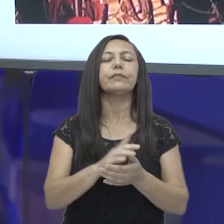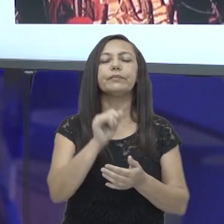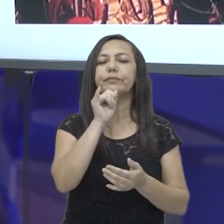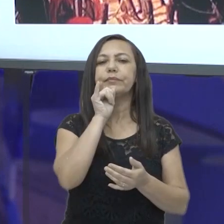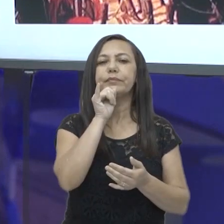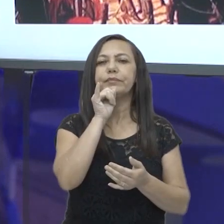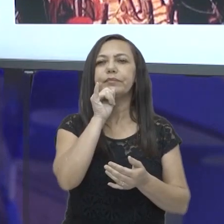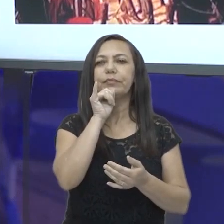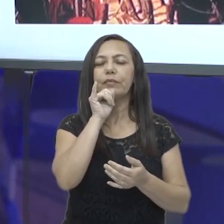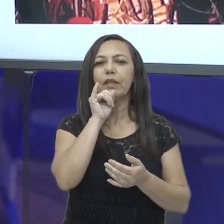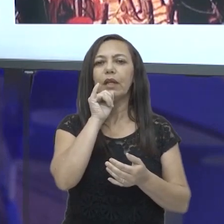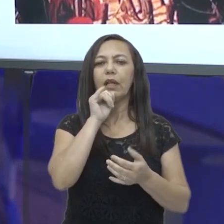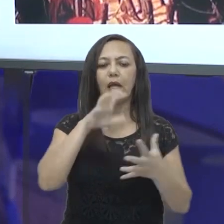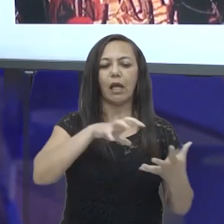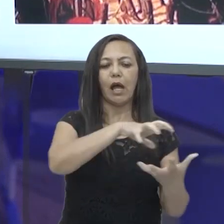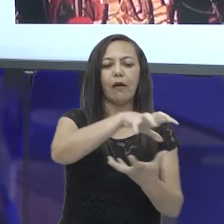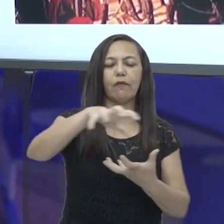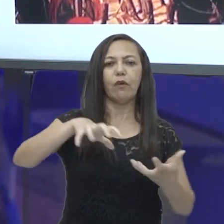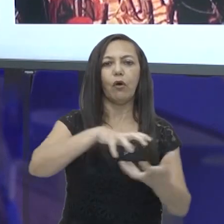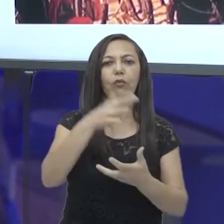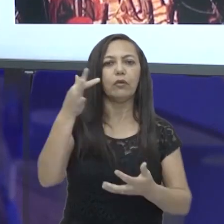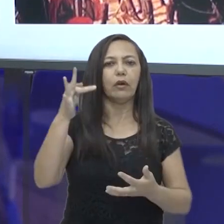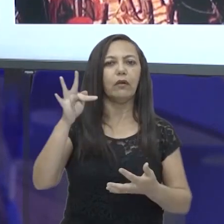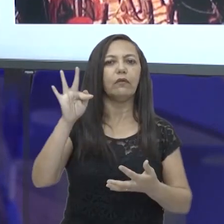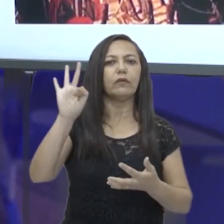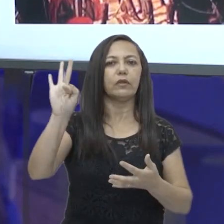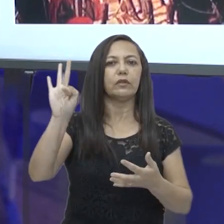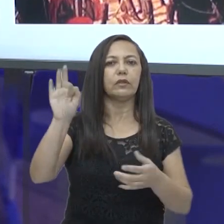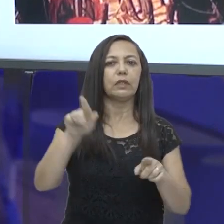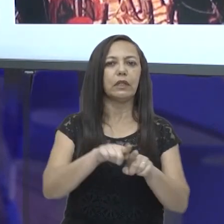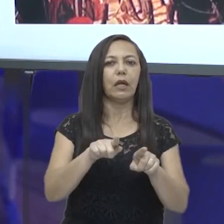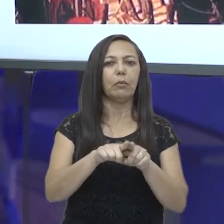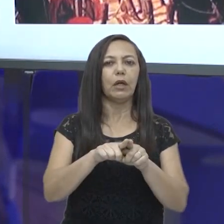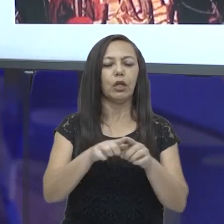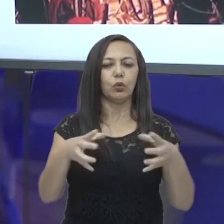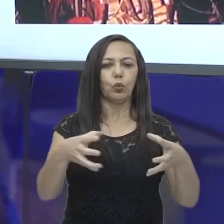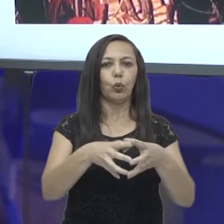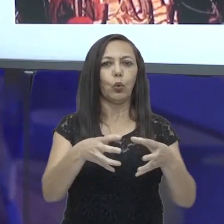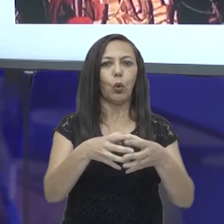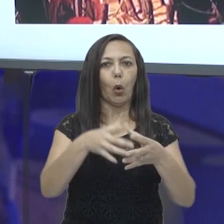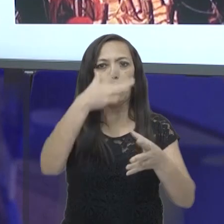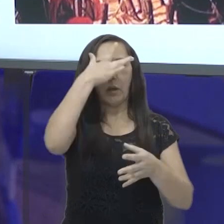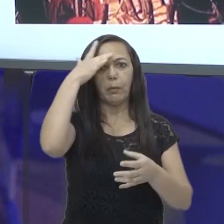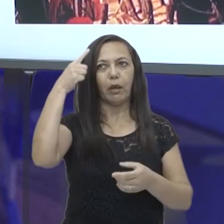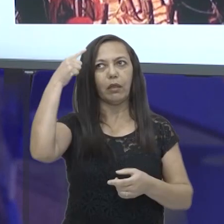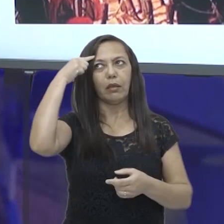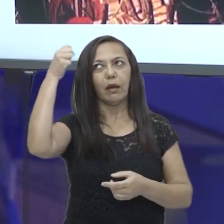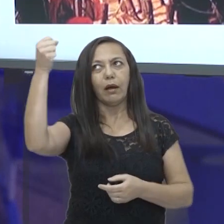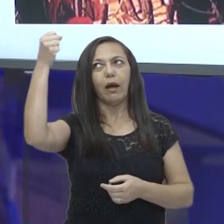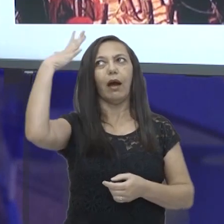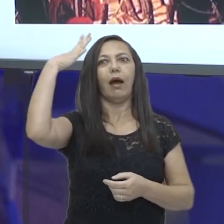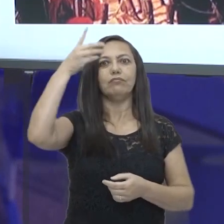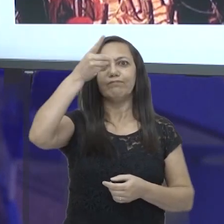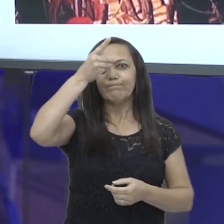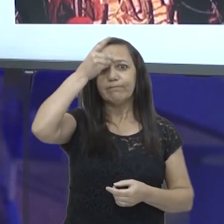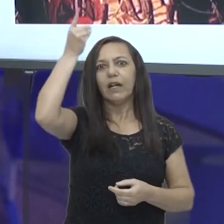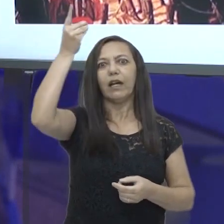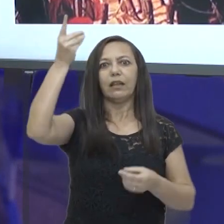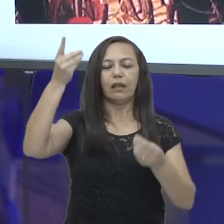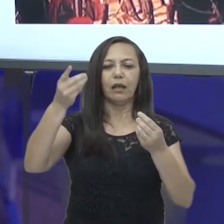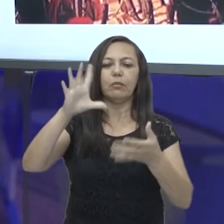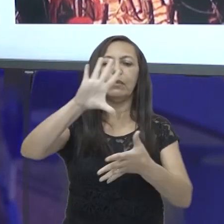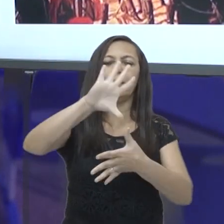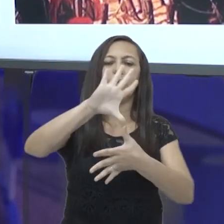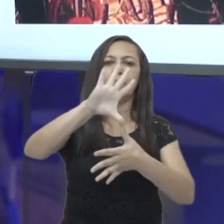fonte da Revolução Francesa e dos iluministas, tá certo? Trouxe essas ideias para a